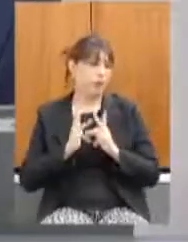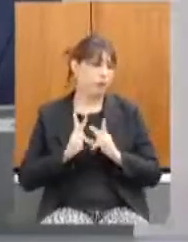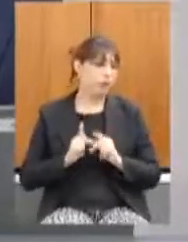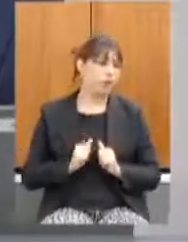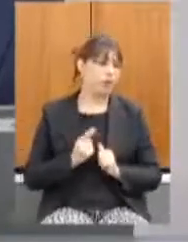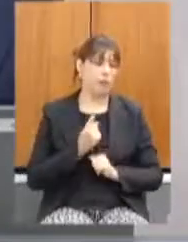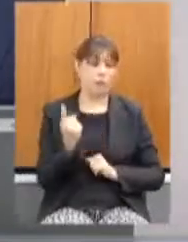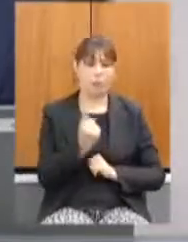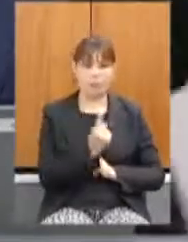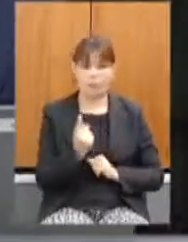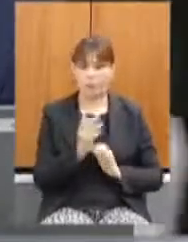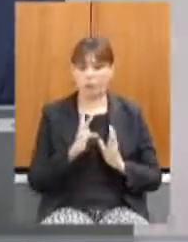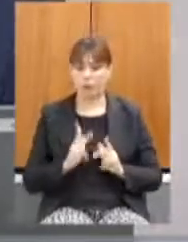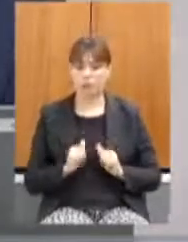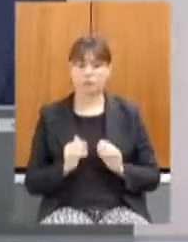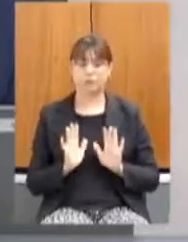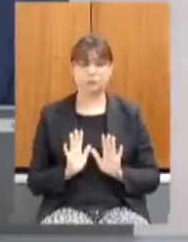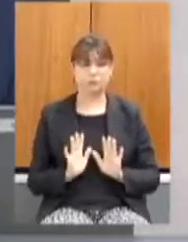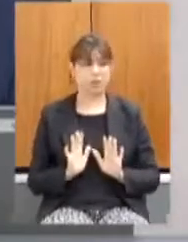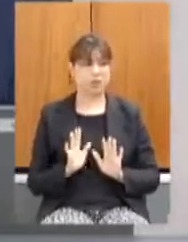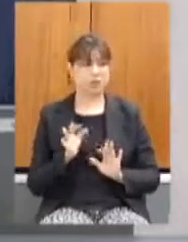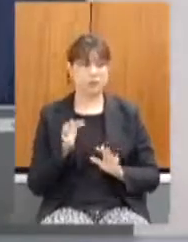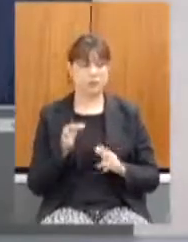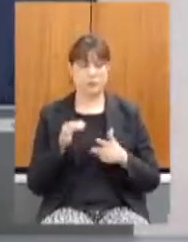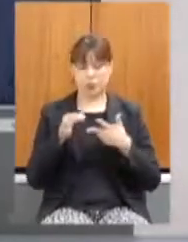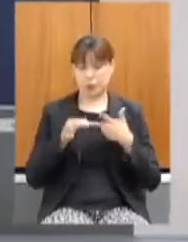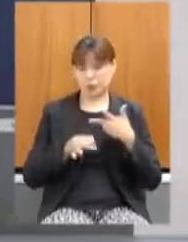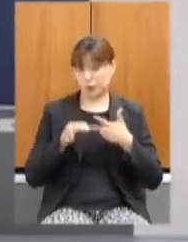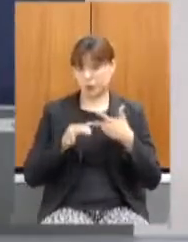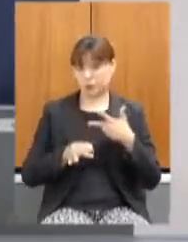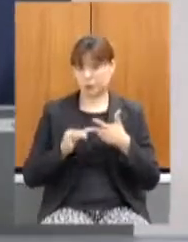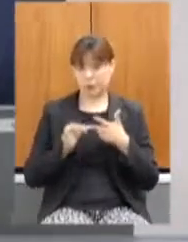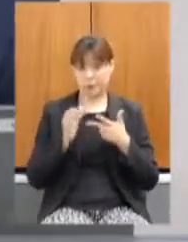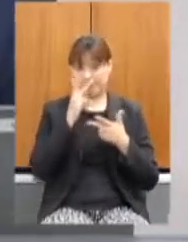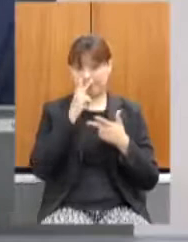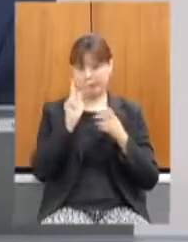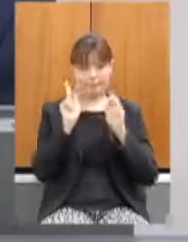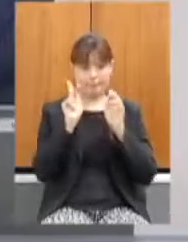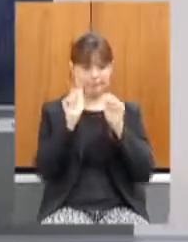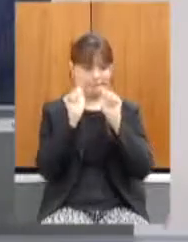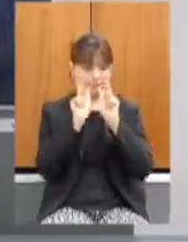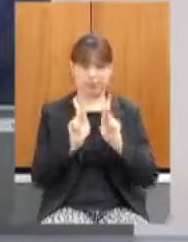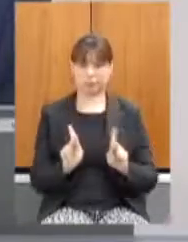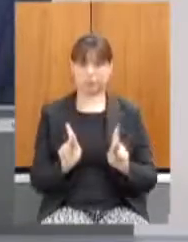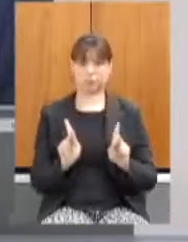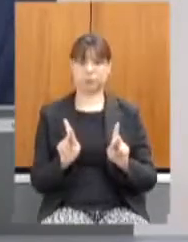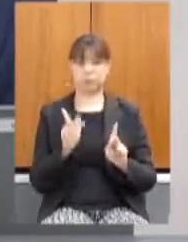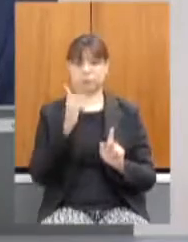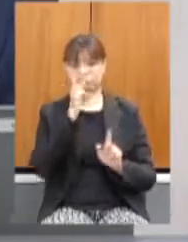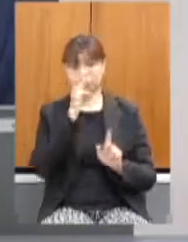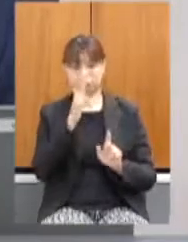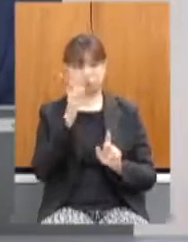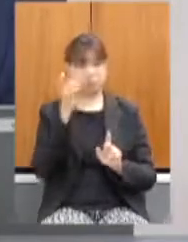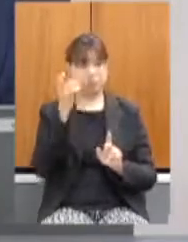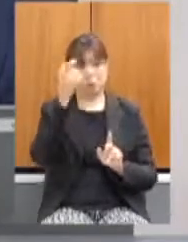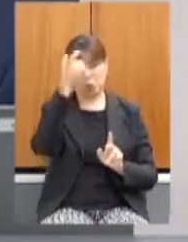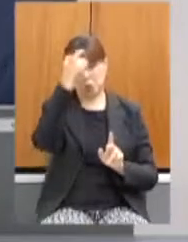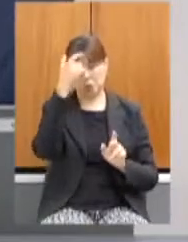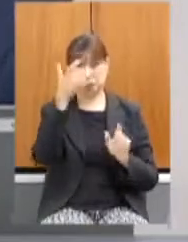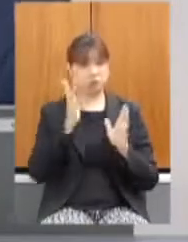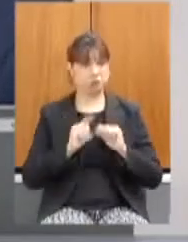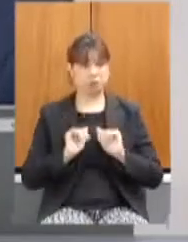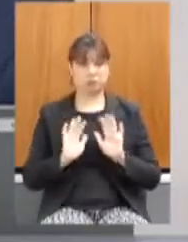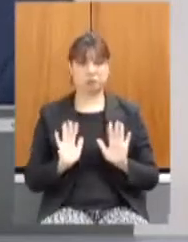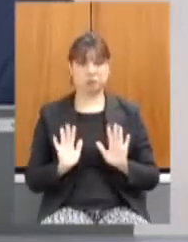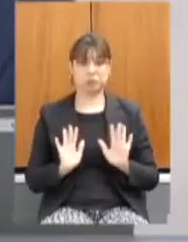novamente então a justiça tá em paz a consciência do Poder Judiciário tá em paz não é só